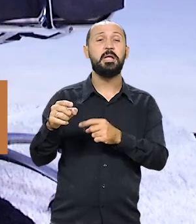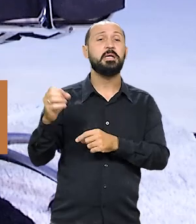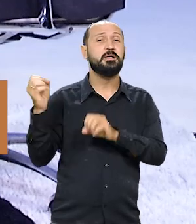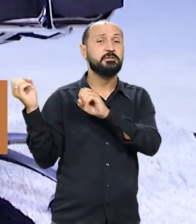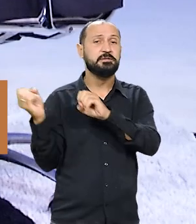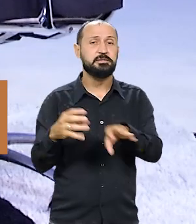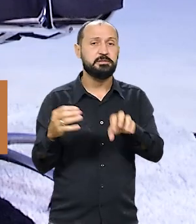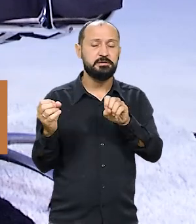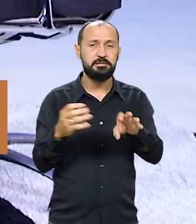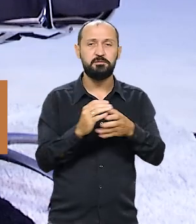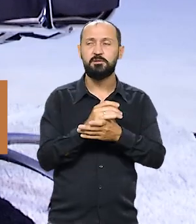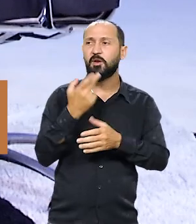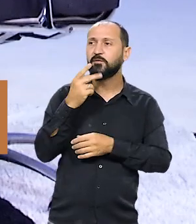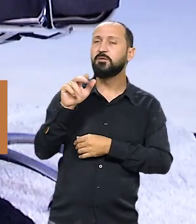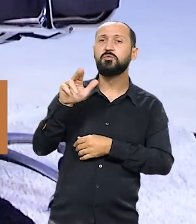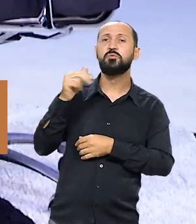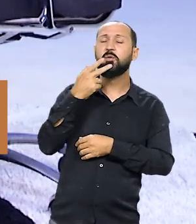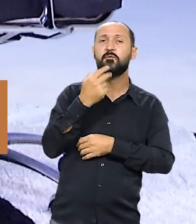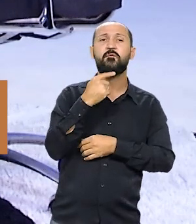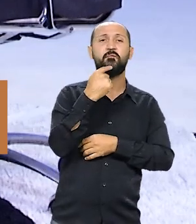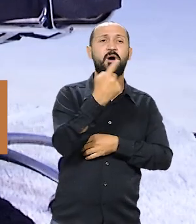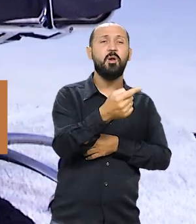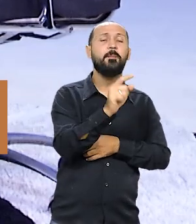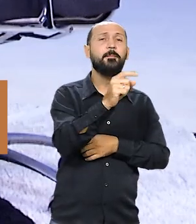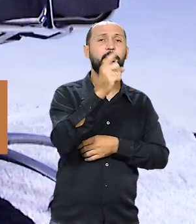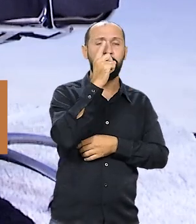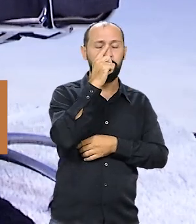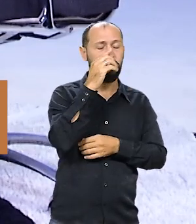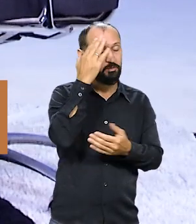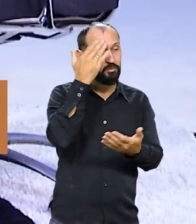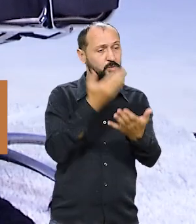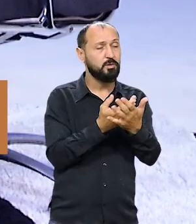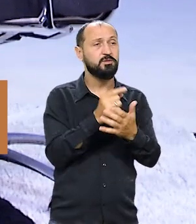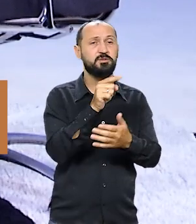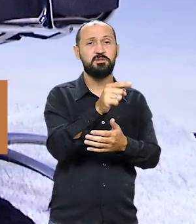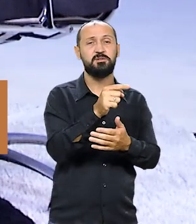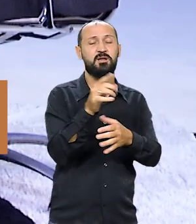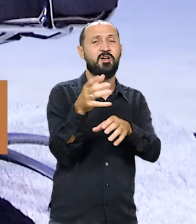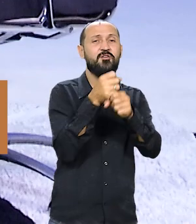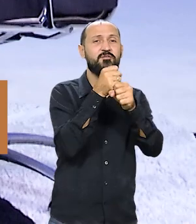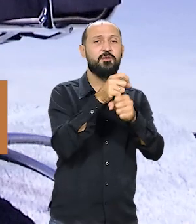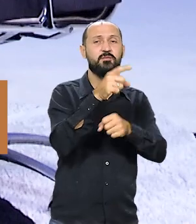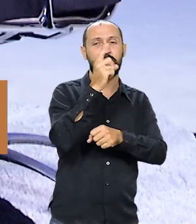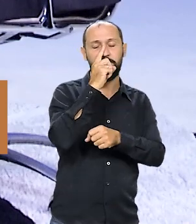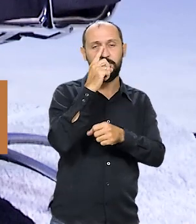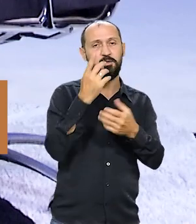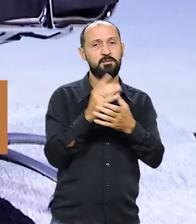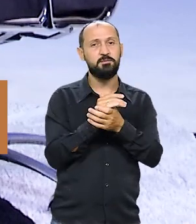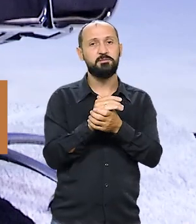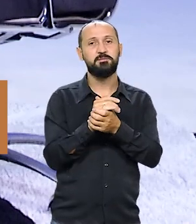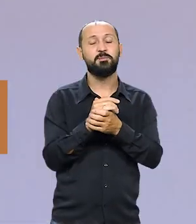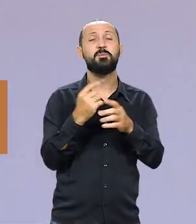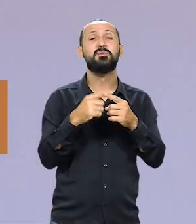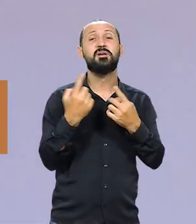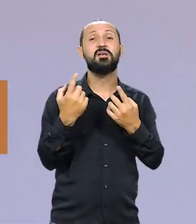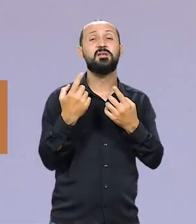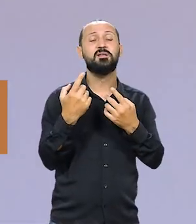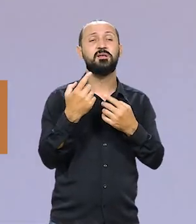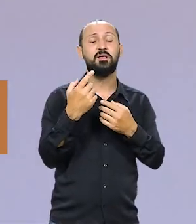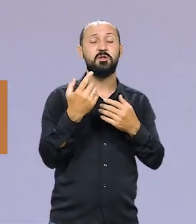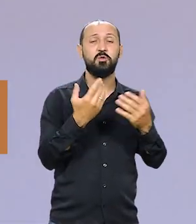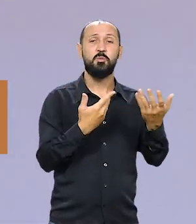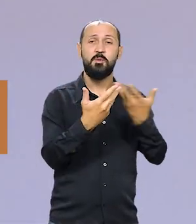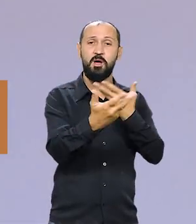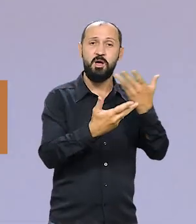ele estava educando, e ela disse que nunca contou para a mãe porque nunca confiou nela. Ou seja, Nossa, a